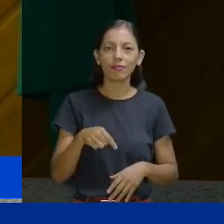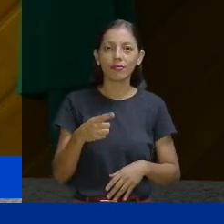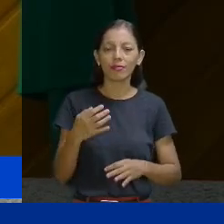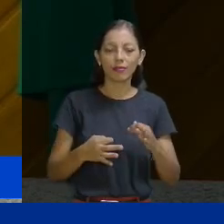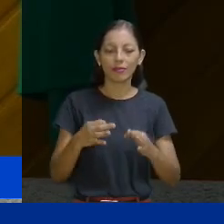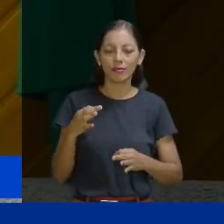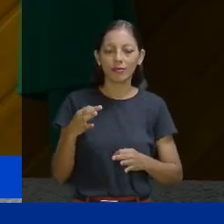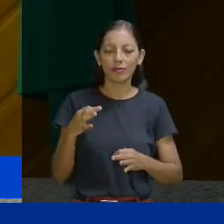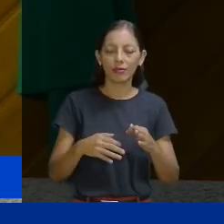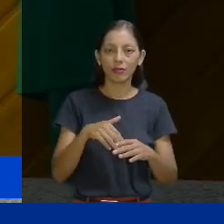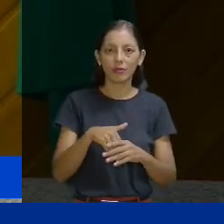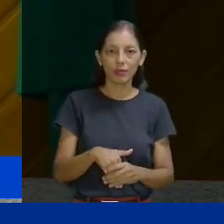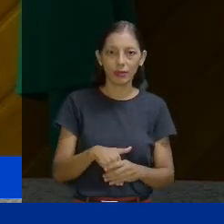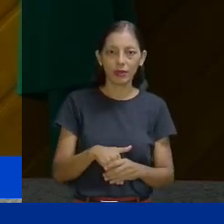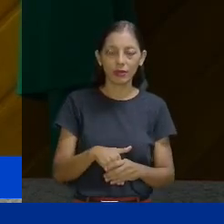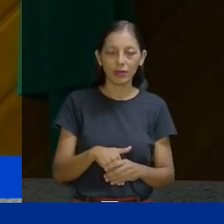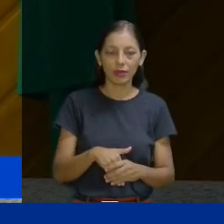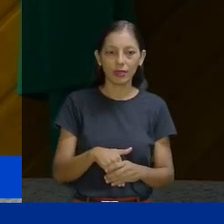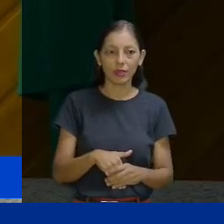Eleitoral